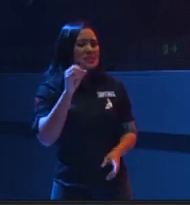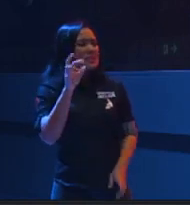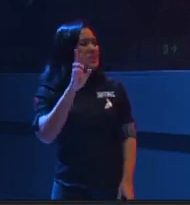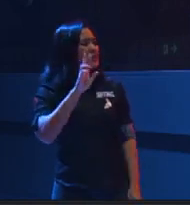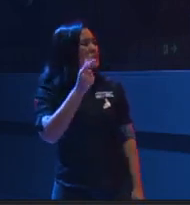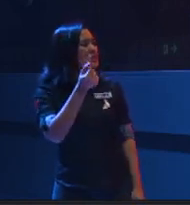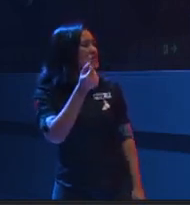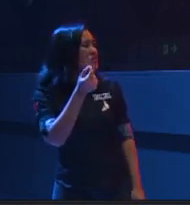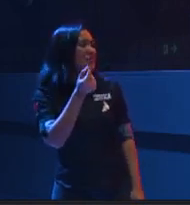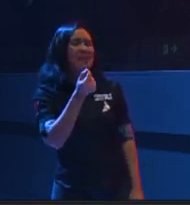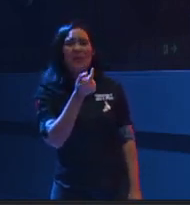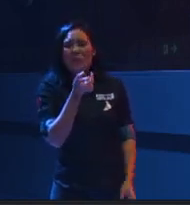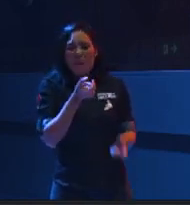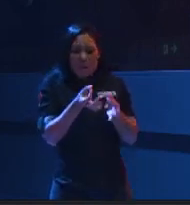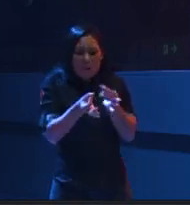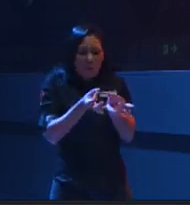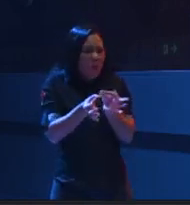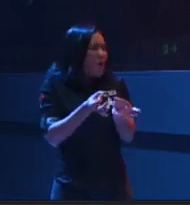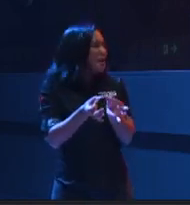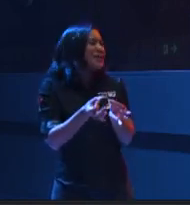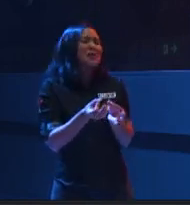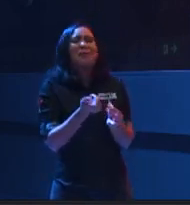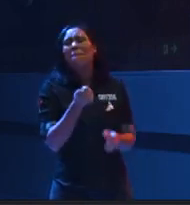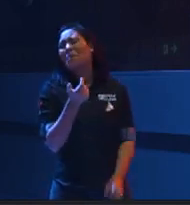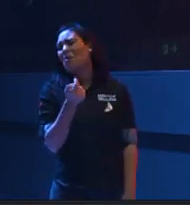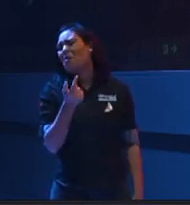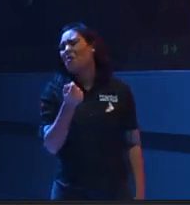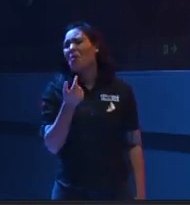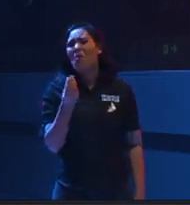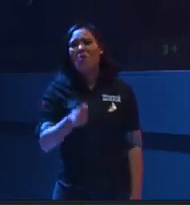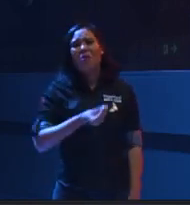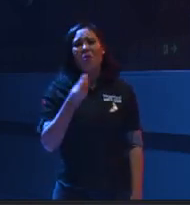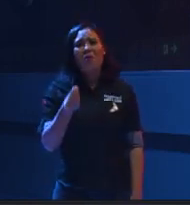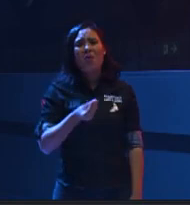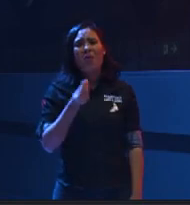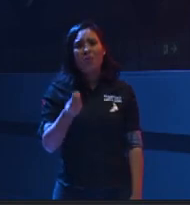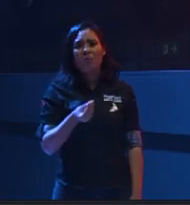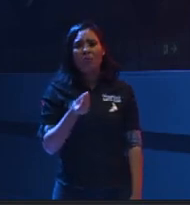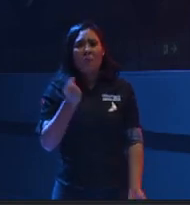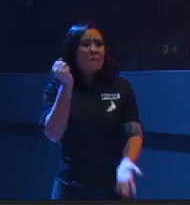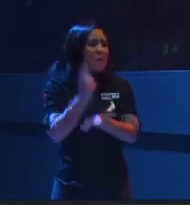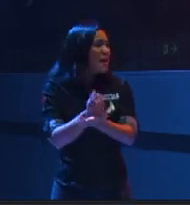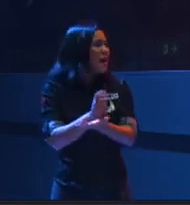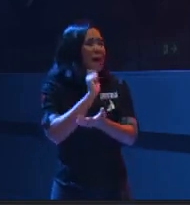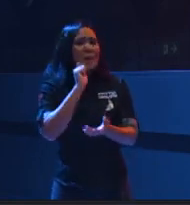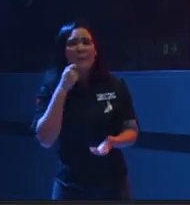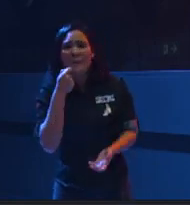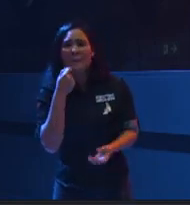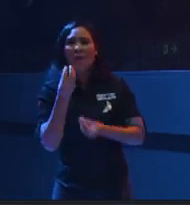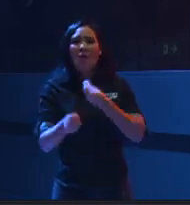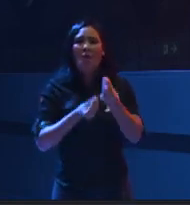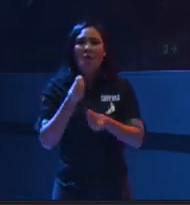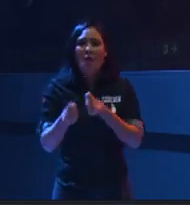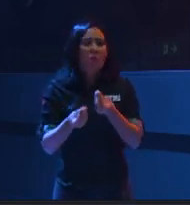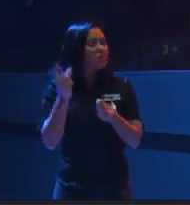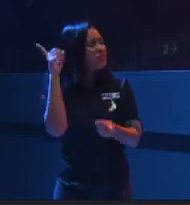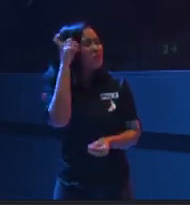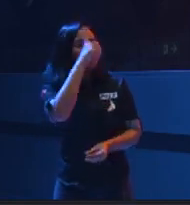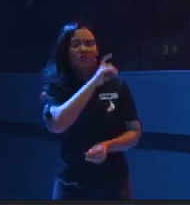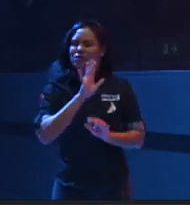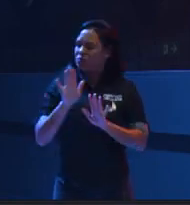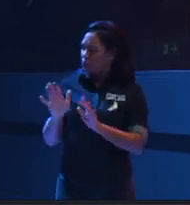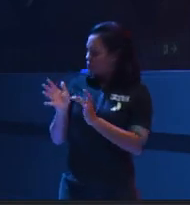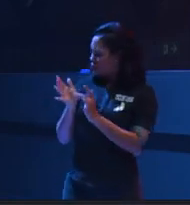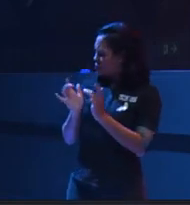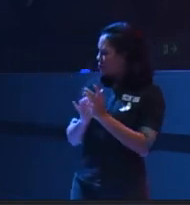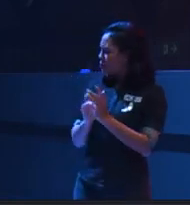de um profissional normal daquele tempo como é que a gente vai arrumar esse dinheiro todo que Jesus fala mais se